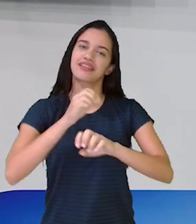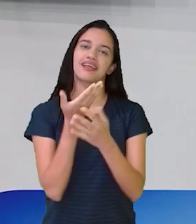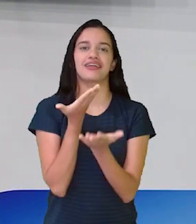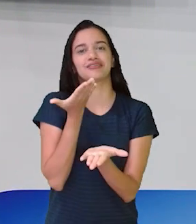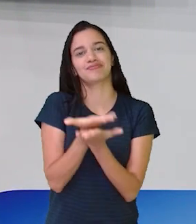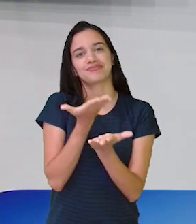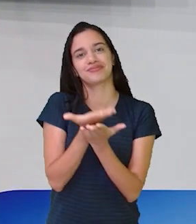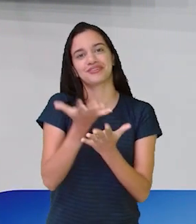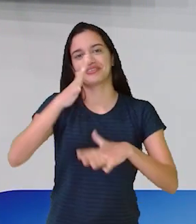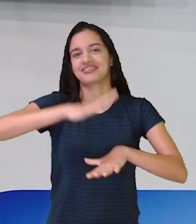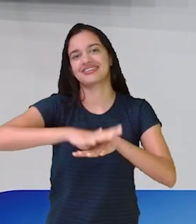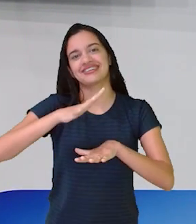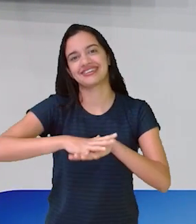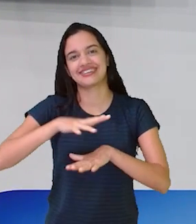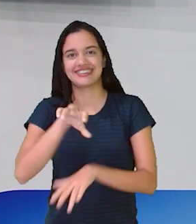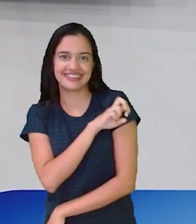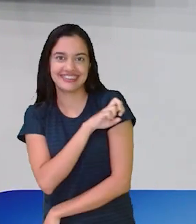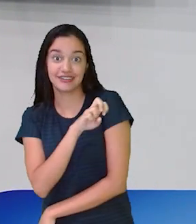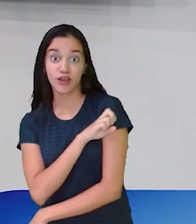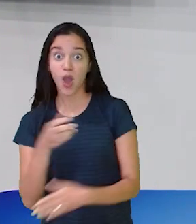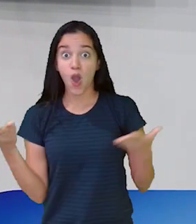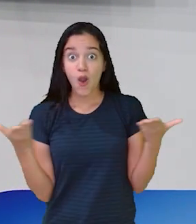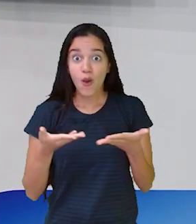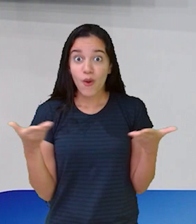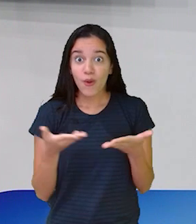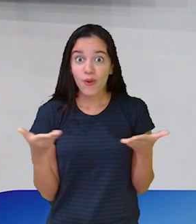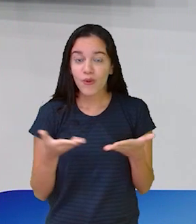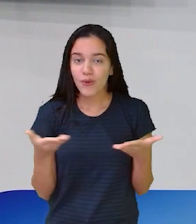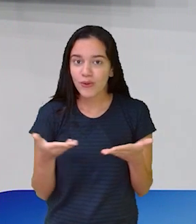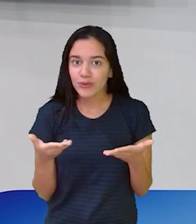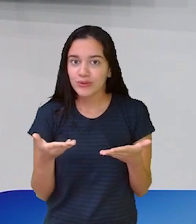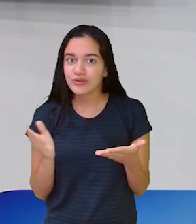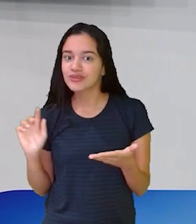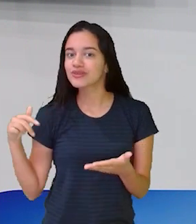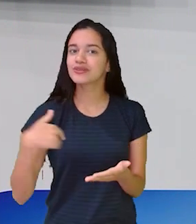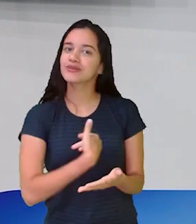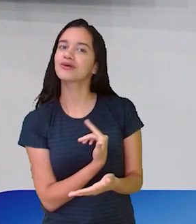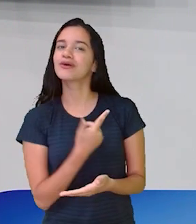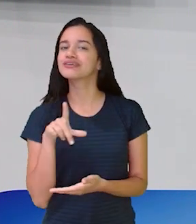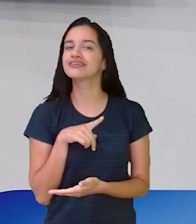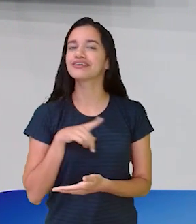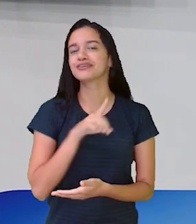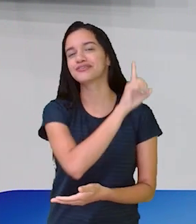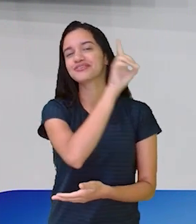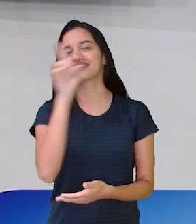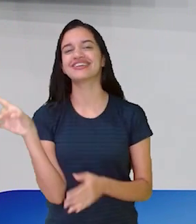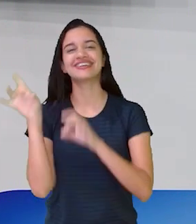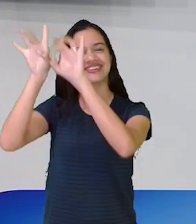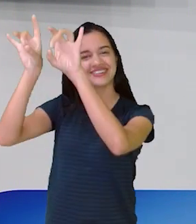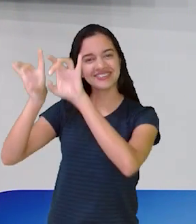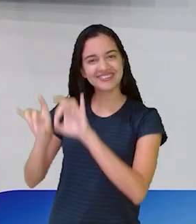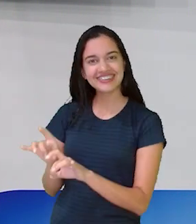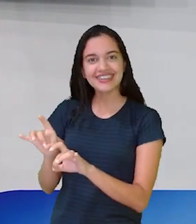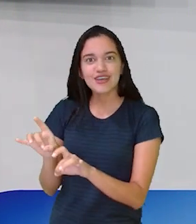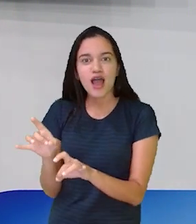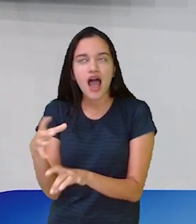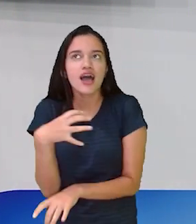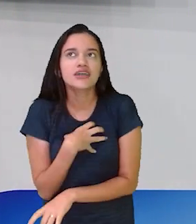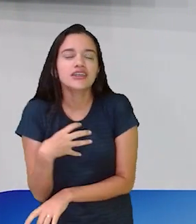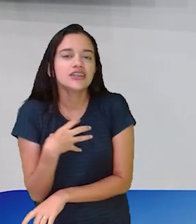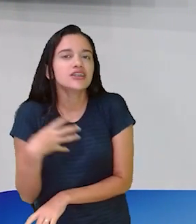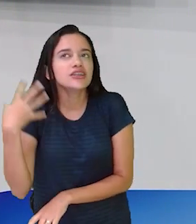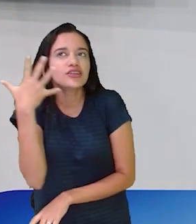para os quintos anos. Hoje a gente tem um dia especial, né? Olha, sente só,